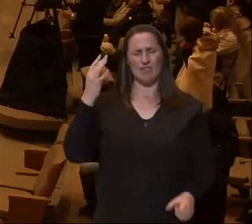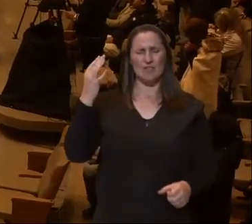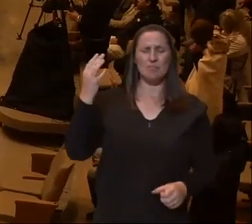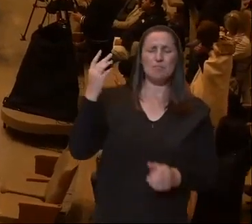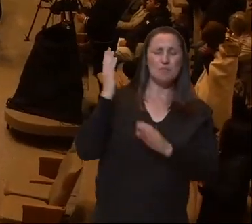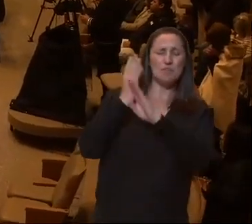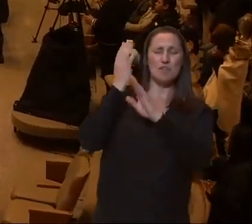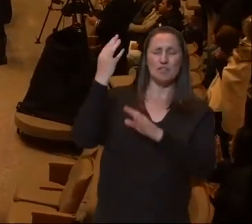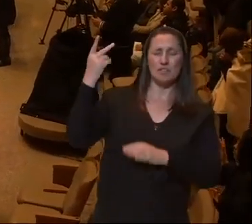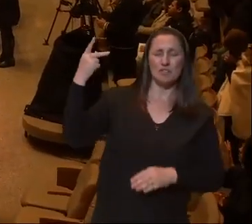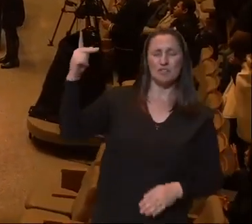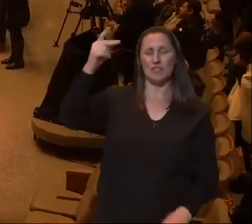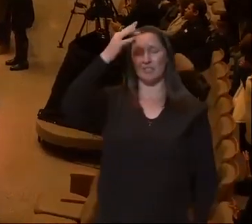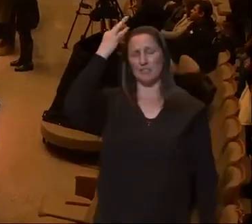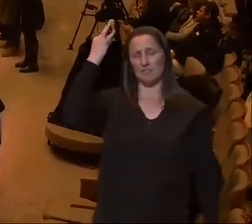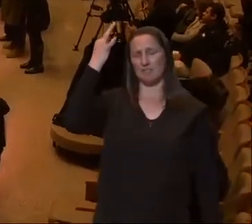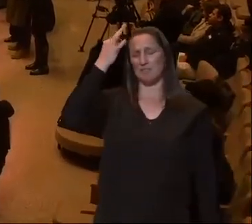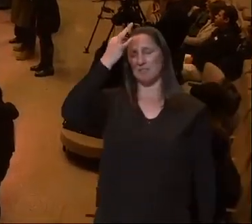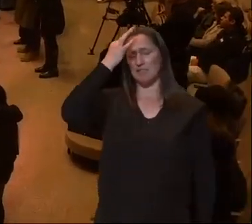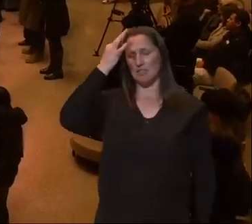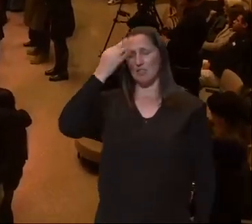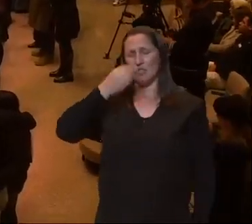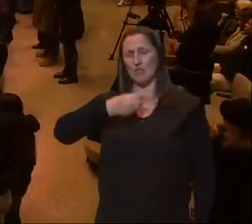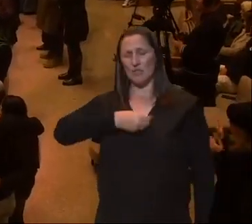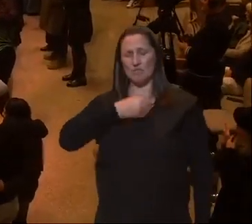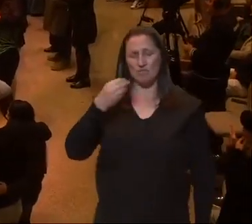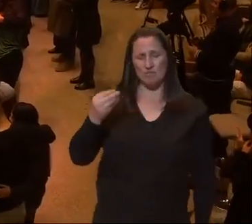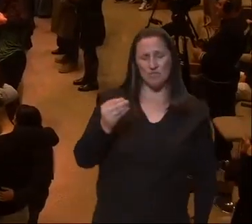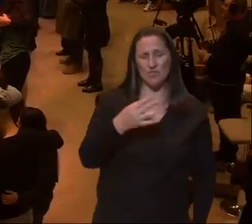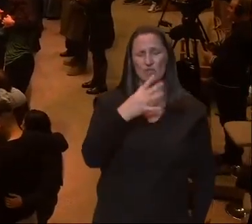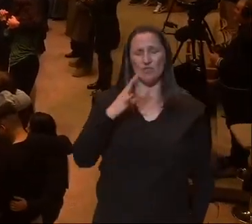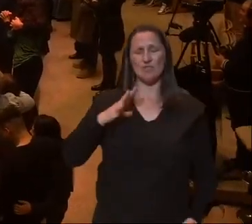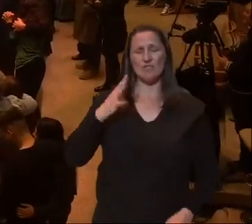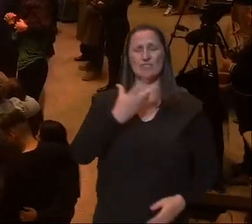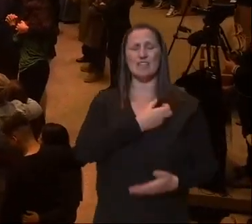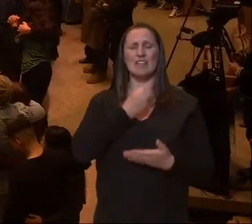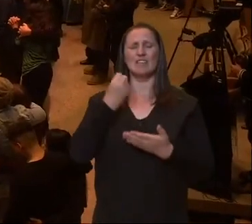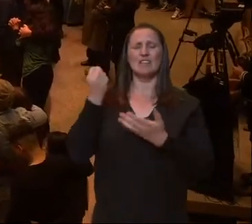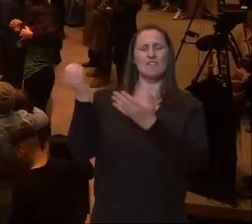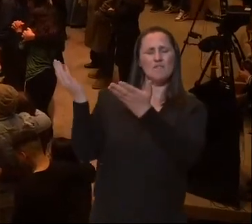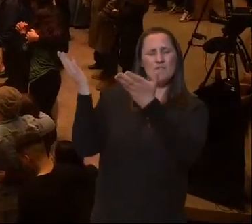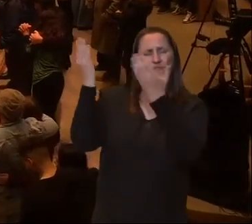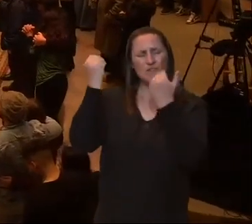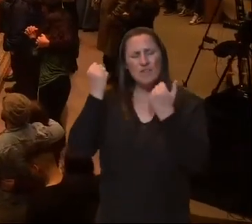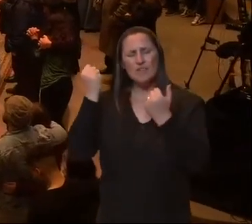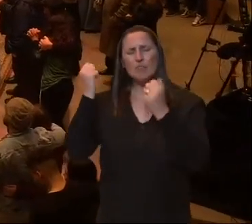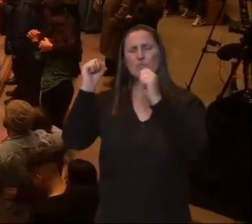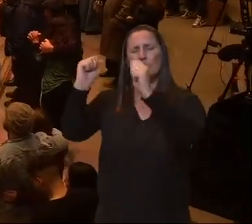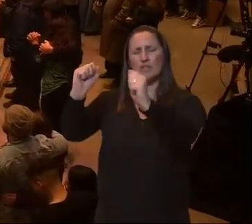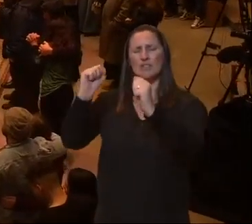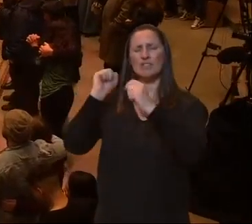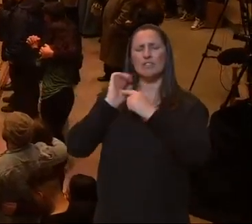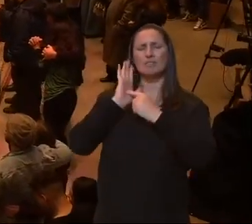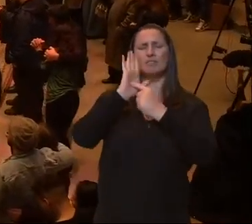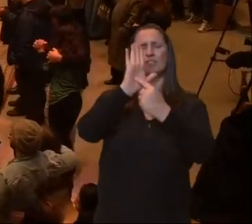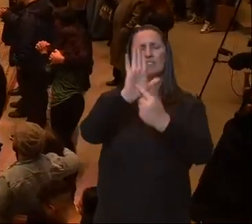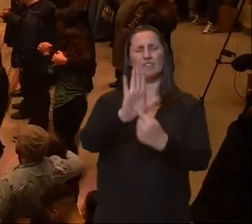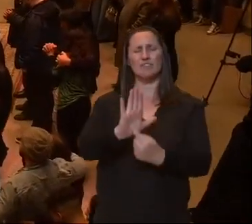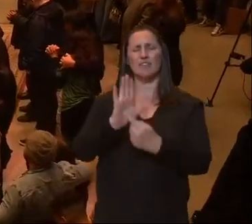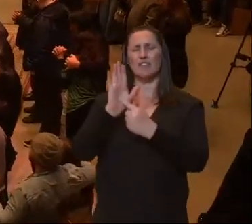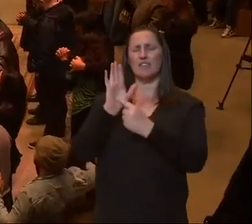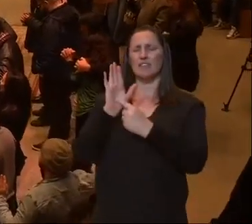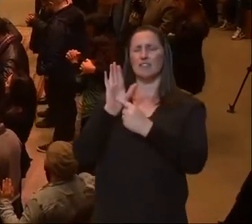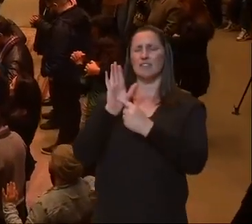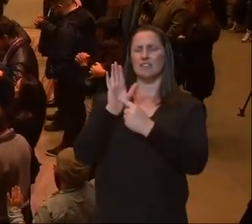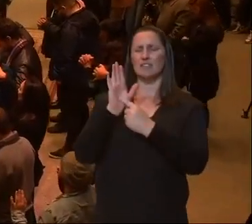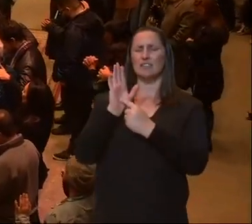uma nova vida. Que o teu resgate venha, que o teu poder se manifeste, que o teu favor os alcance,